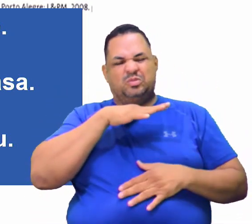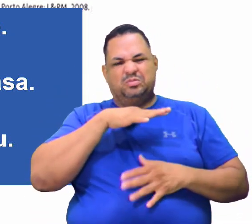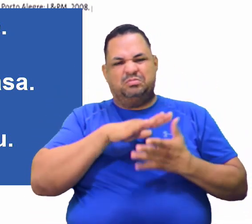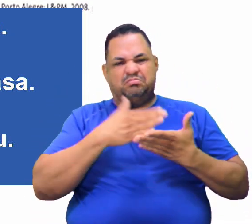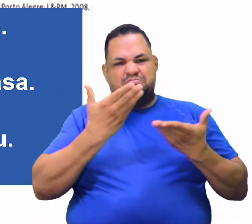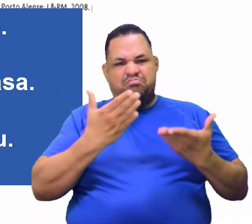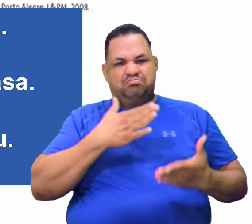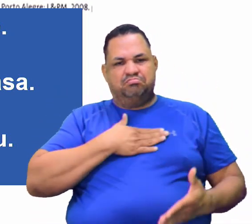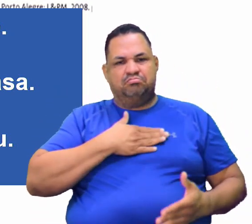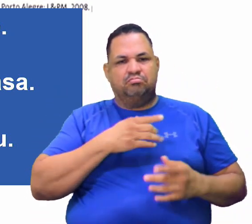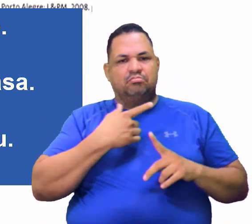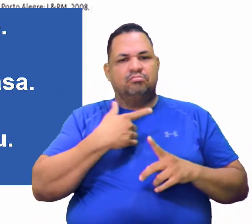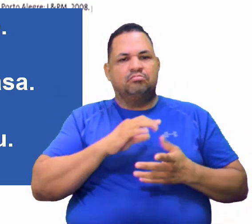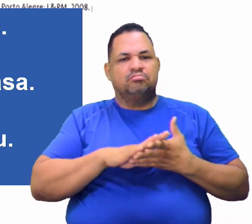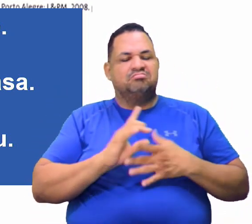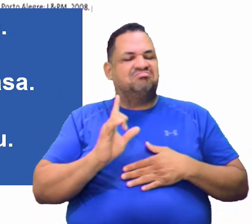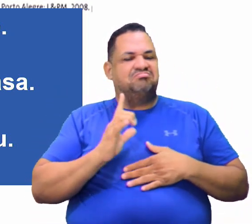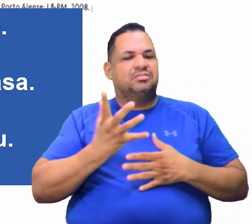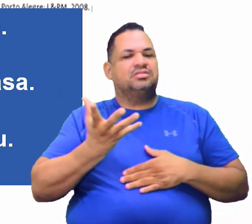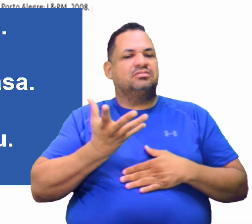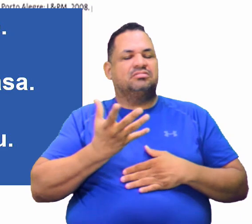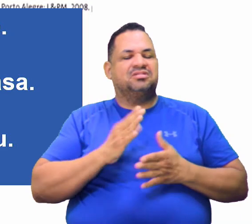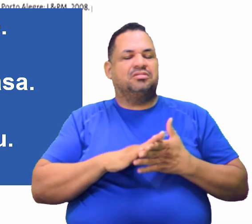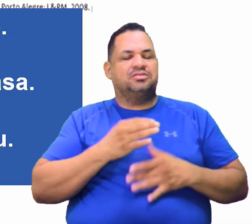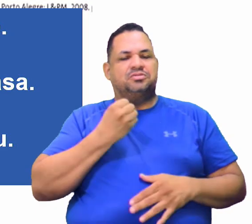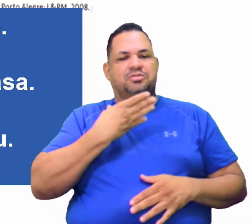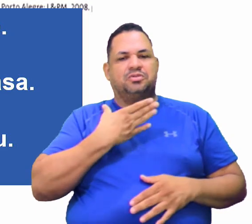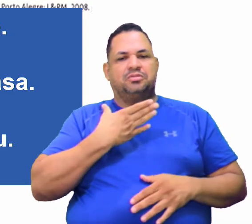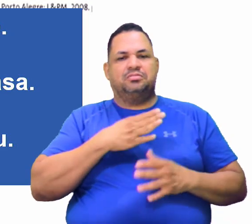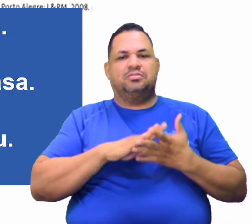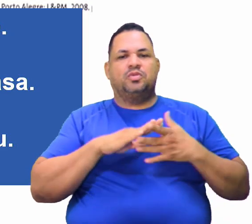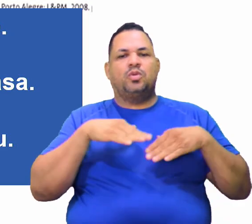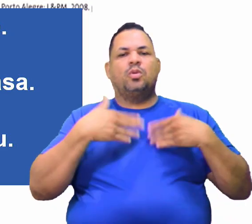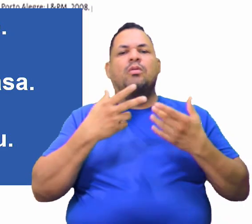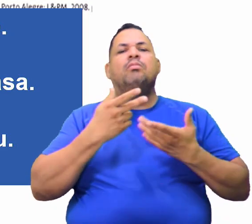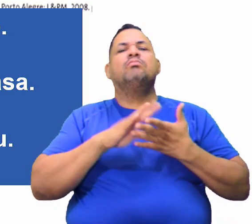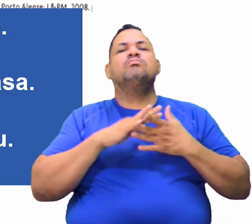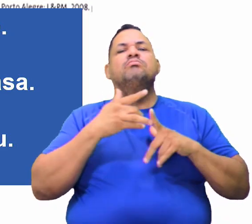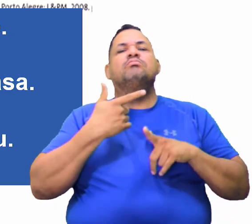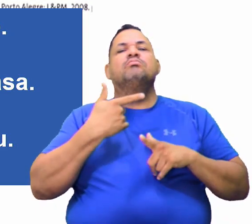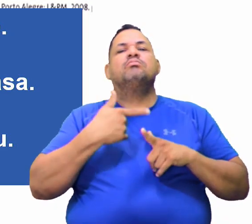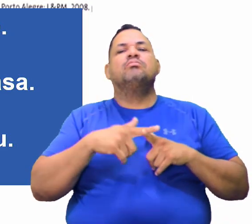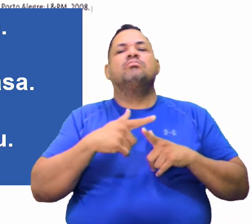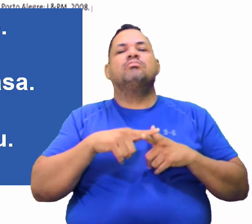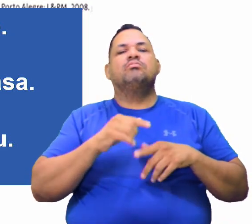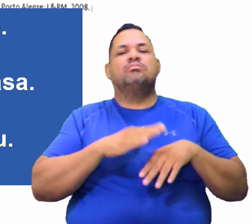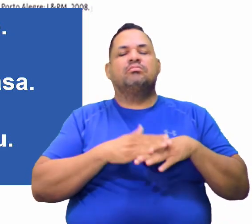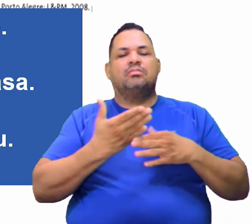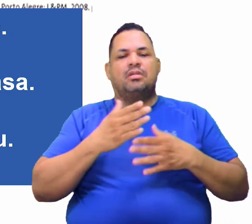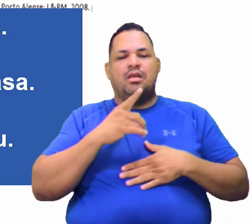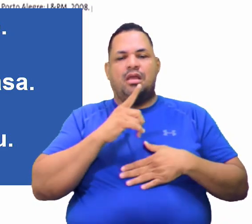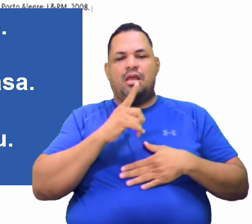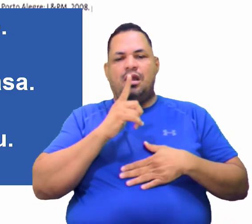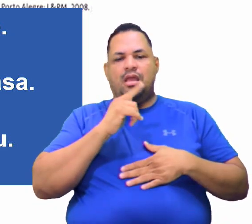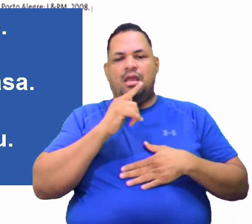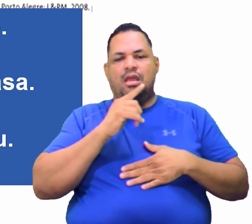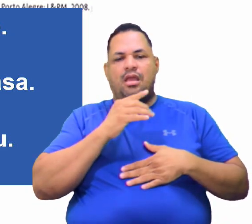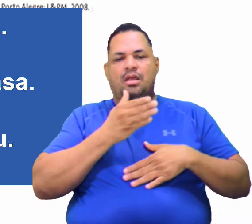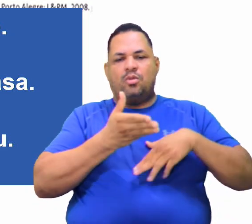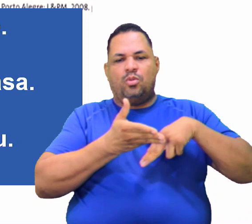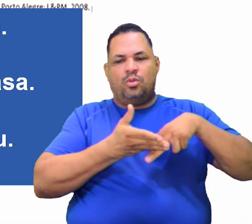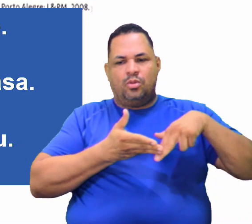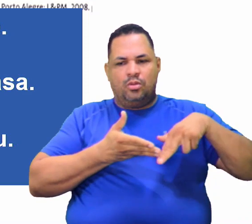mim, pois eu não me incomodo. Qual é o problema? Água no joelho. Então, a gente vai analisar o